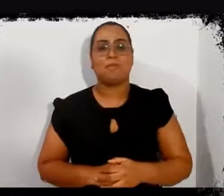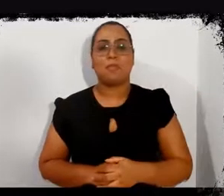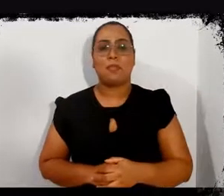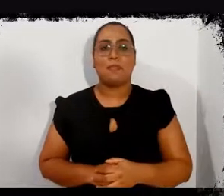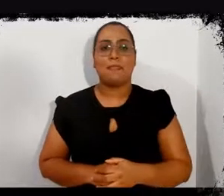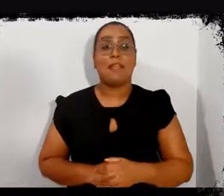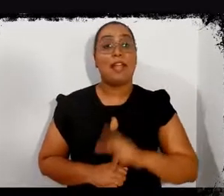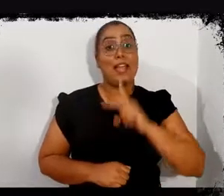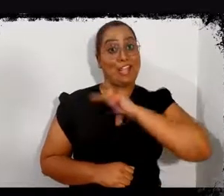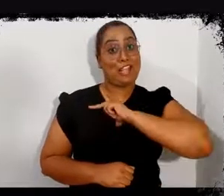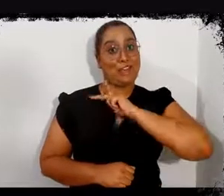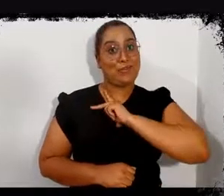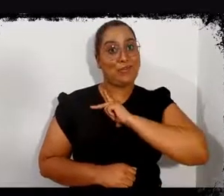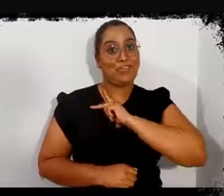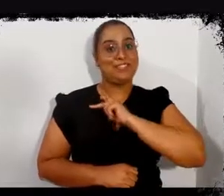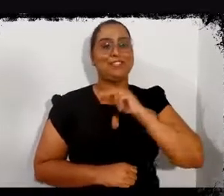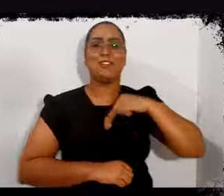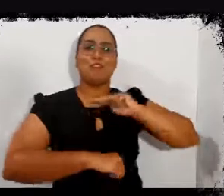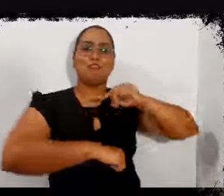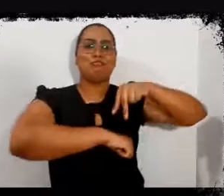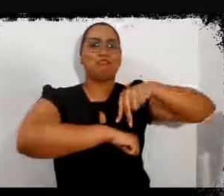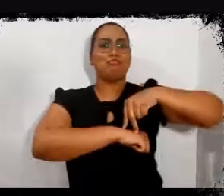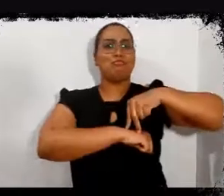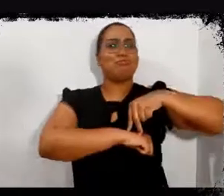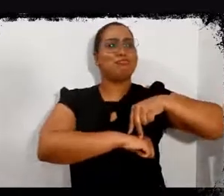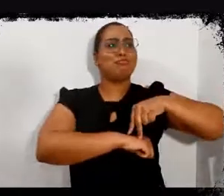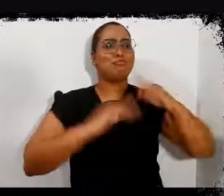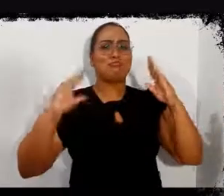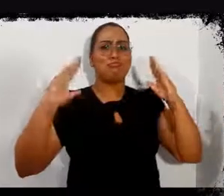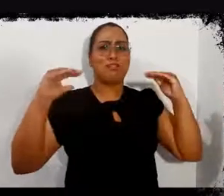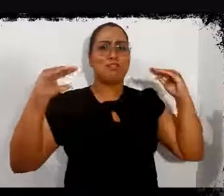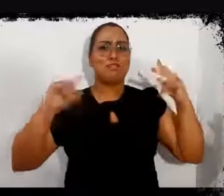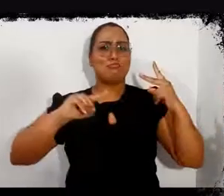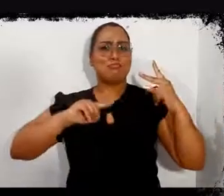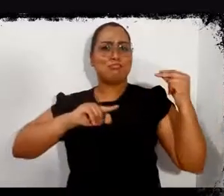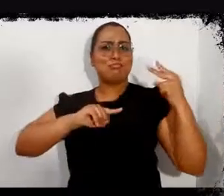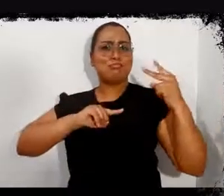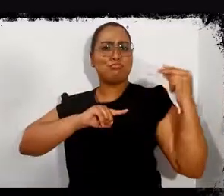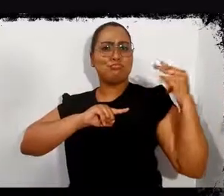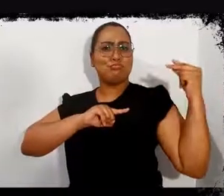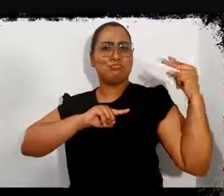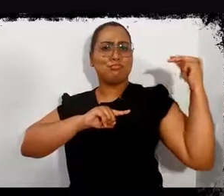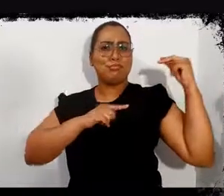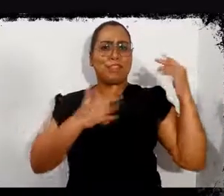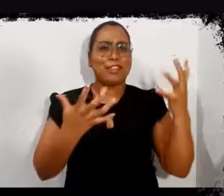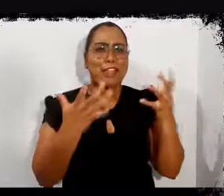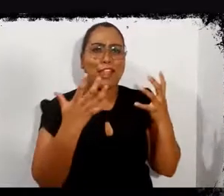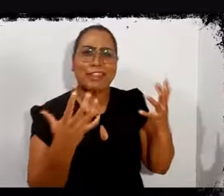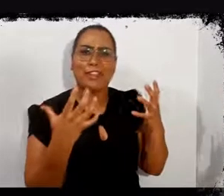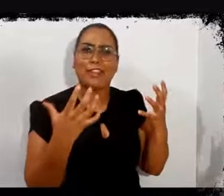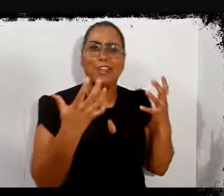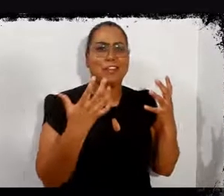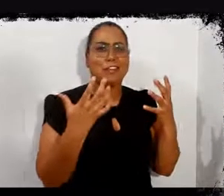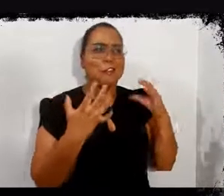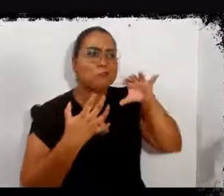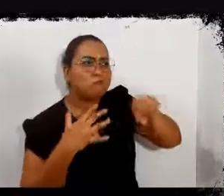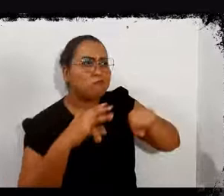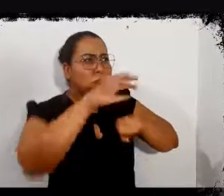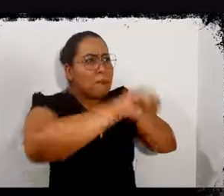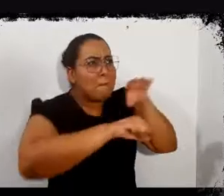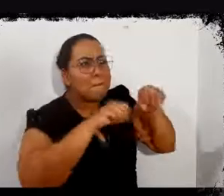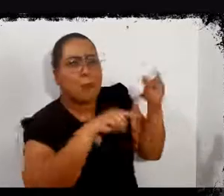é a do falso herói, o que tenta ocupar o lugar do herói, tá? E